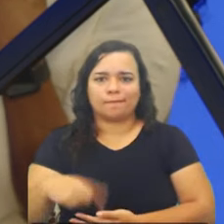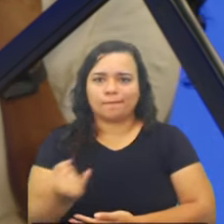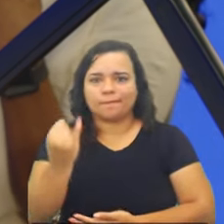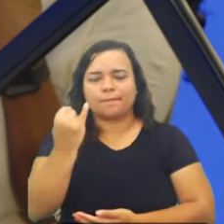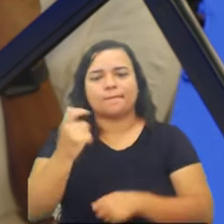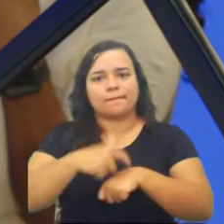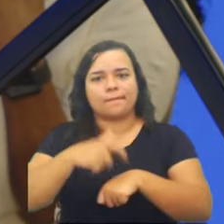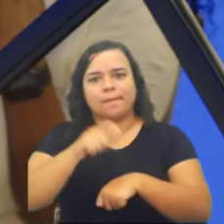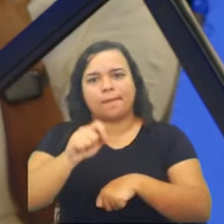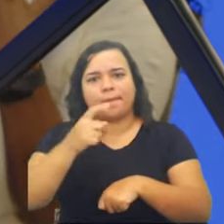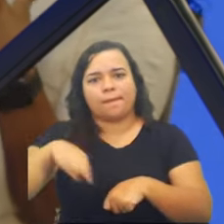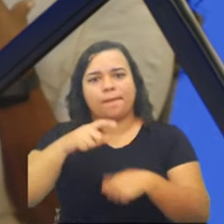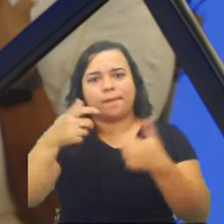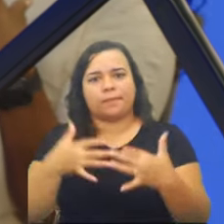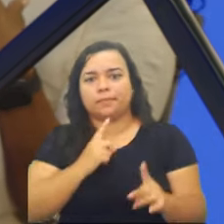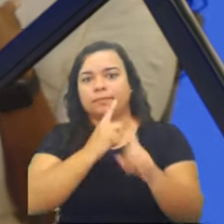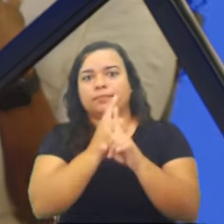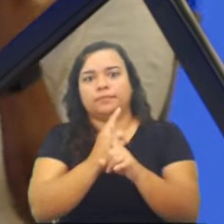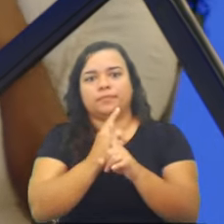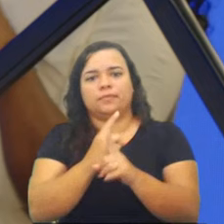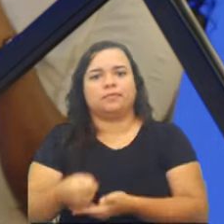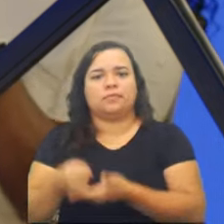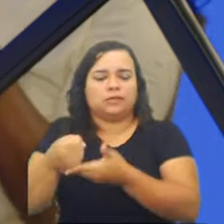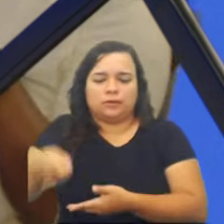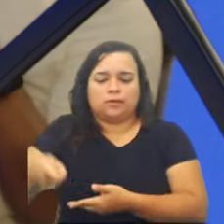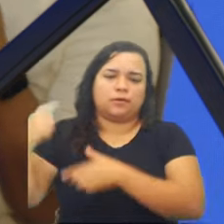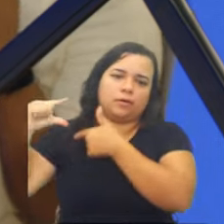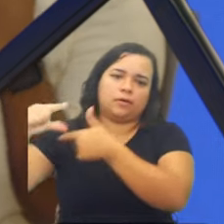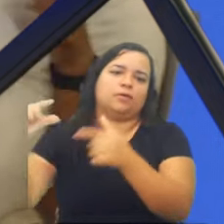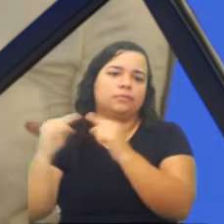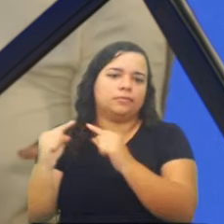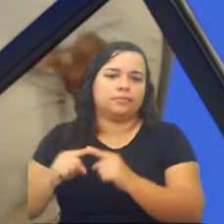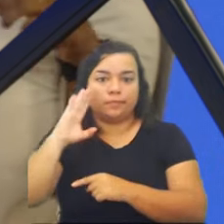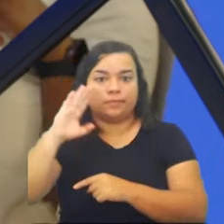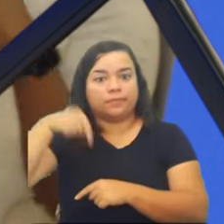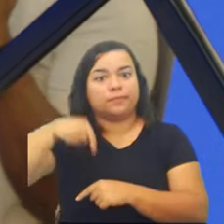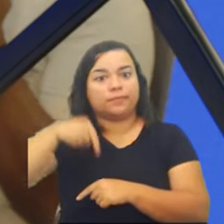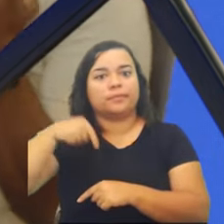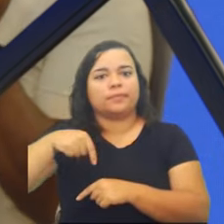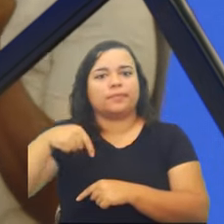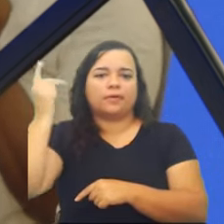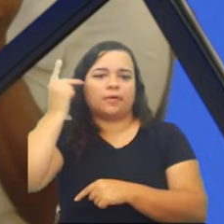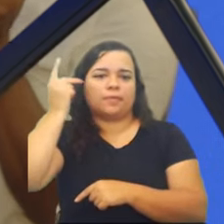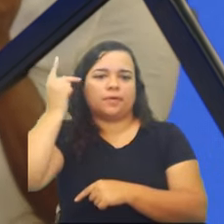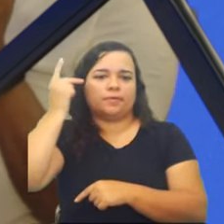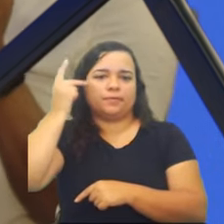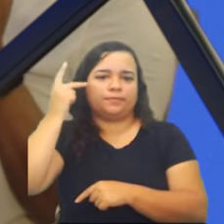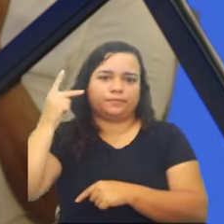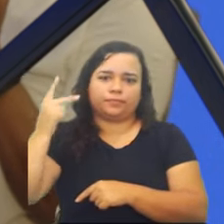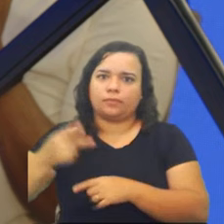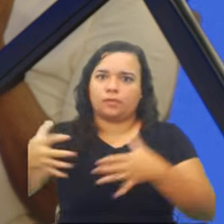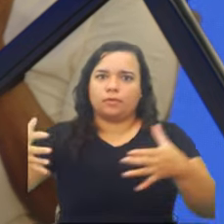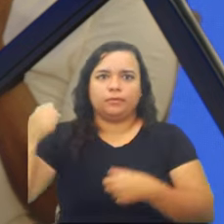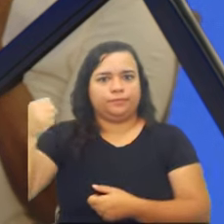importante no momento onde a gente vê o fundamentalismo principalmente aqui acontecendo falando de São Paulo numa crescente muito